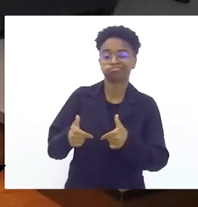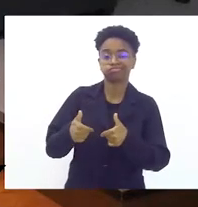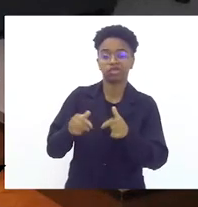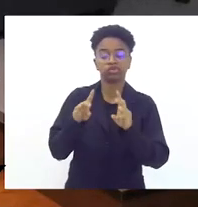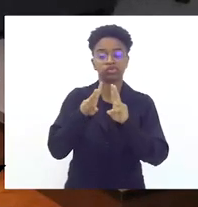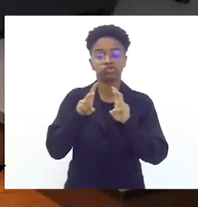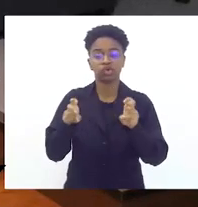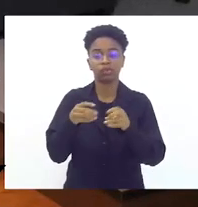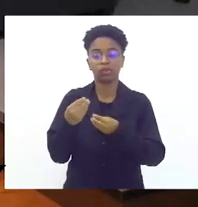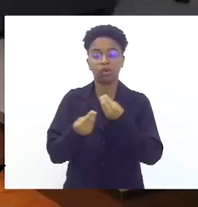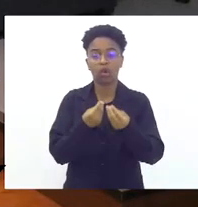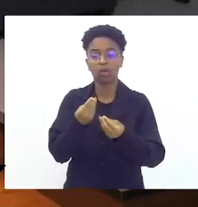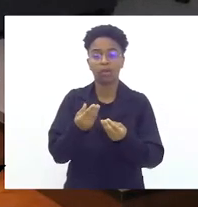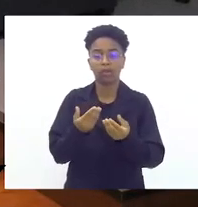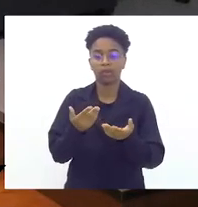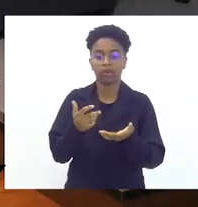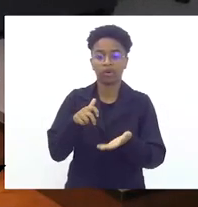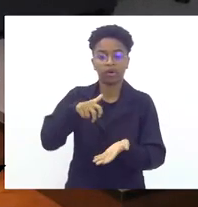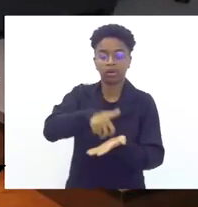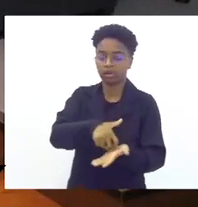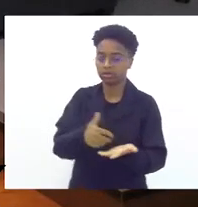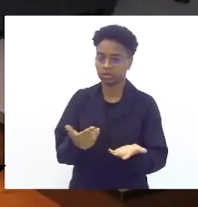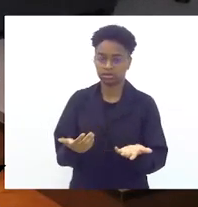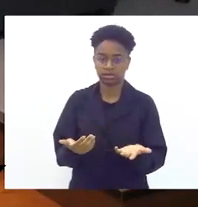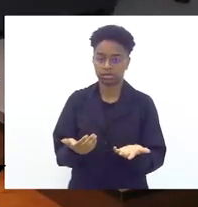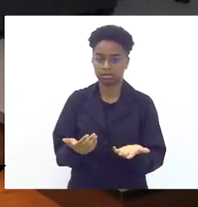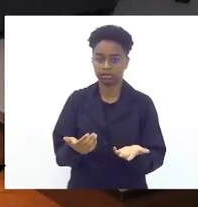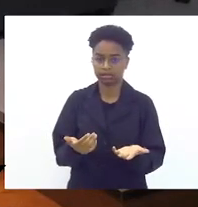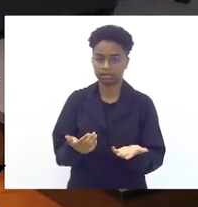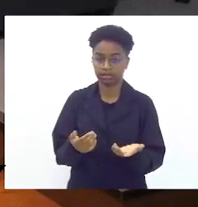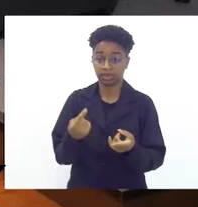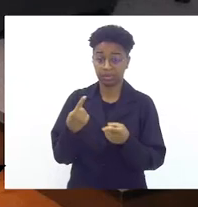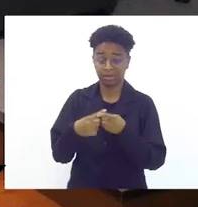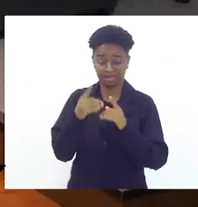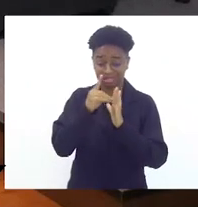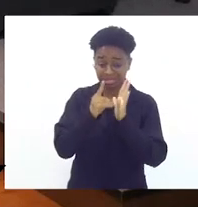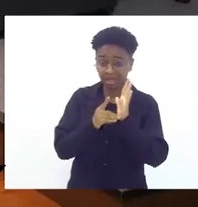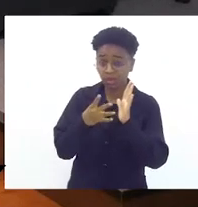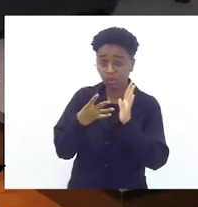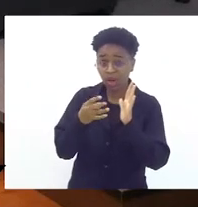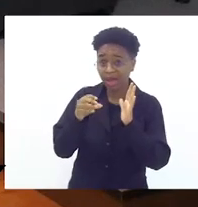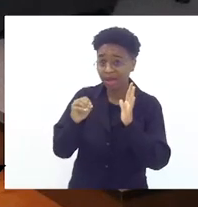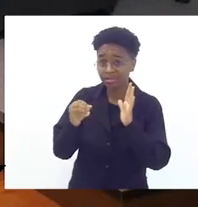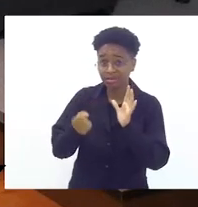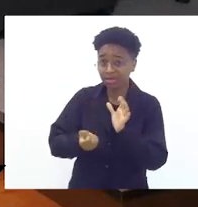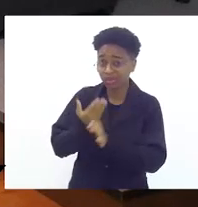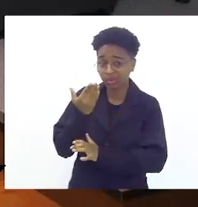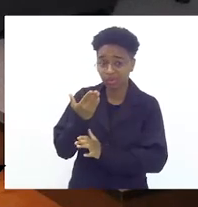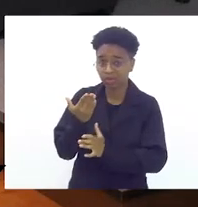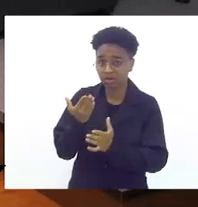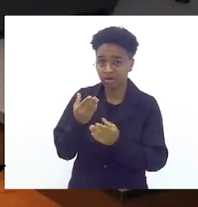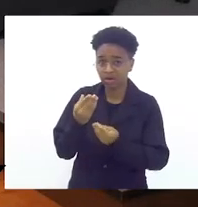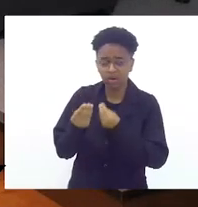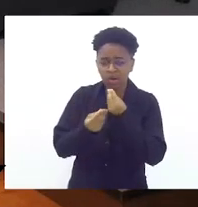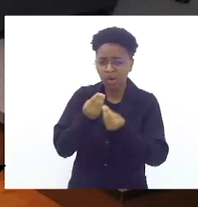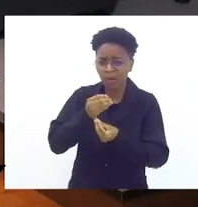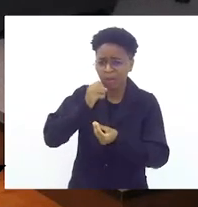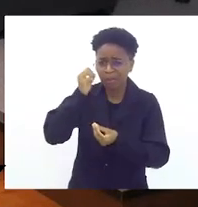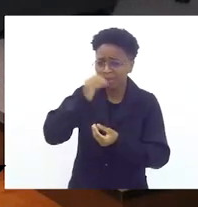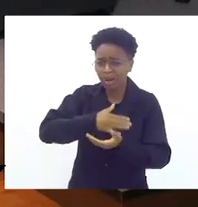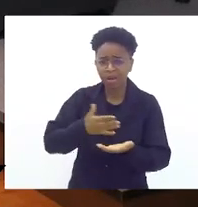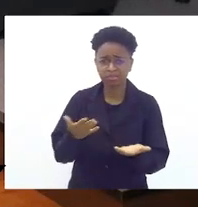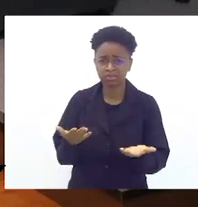processo penal né um processo penal né da década de 40 Olha Que escândalo é tudo